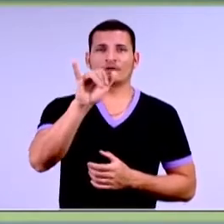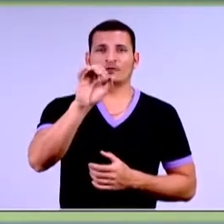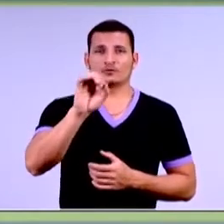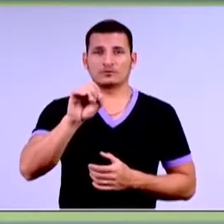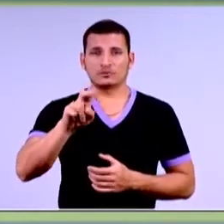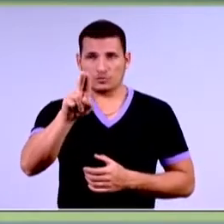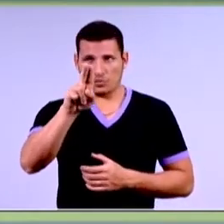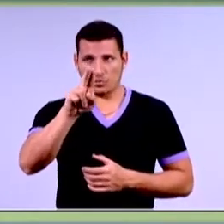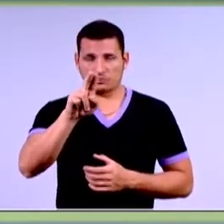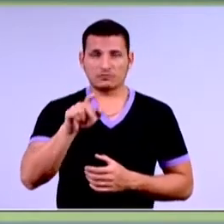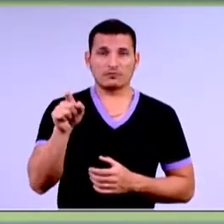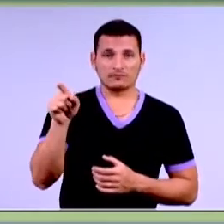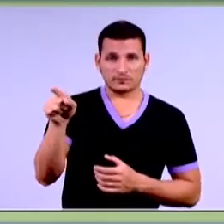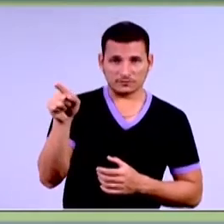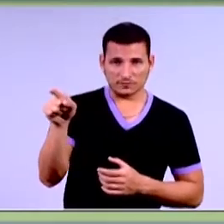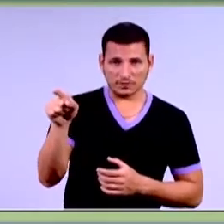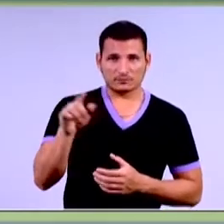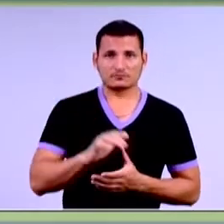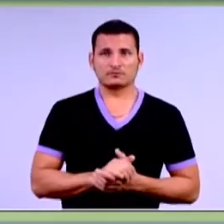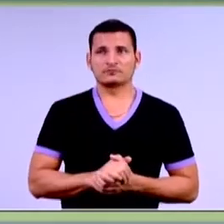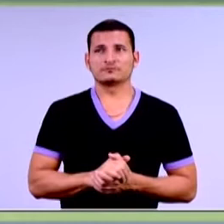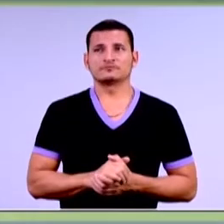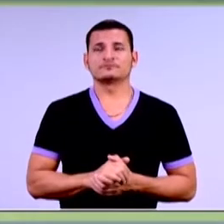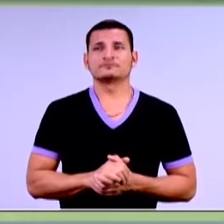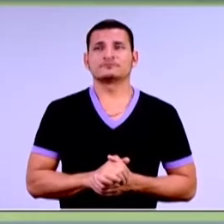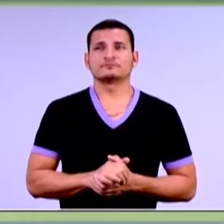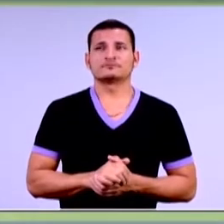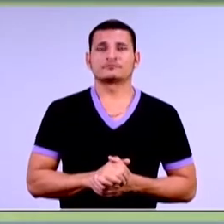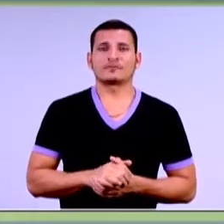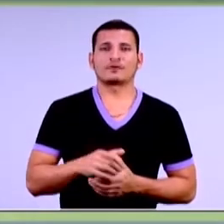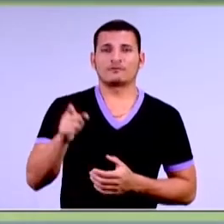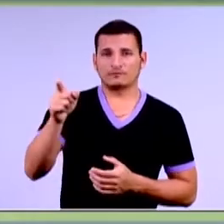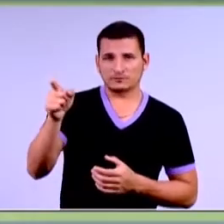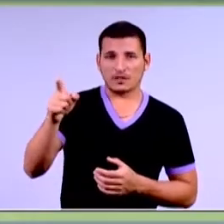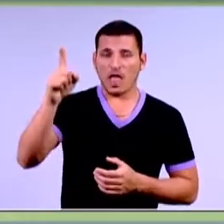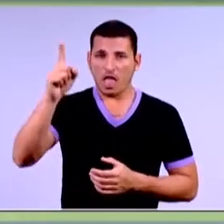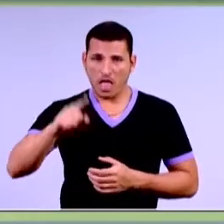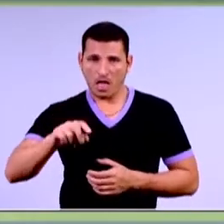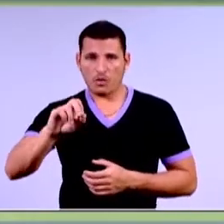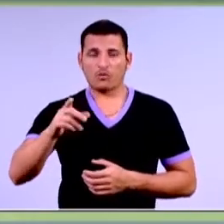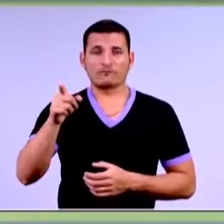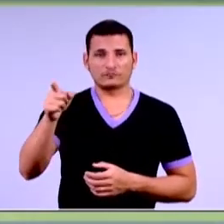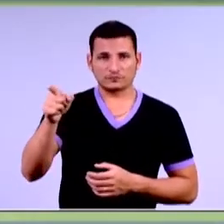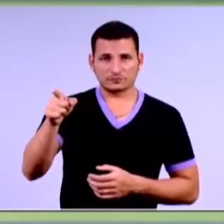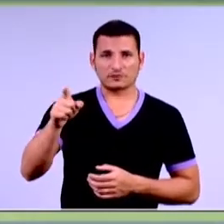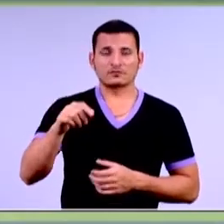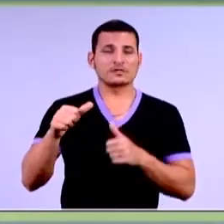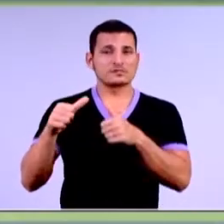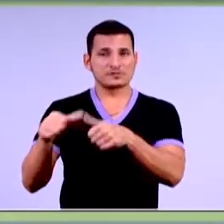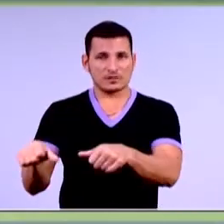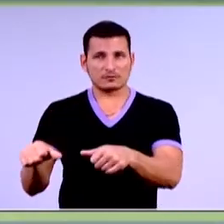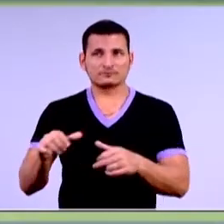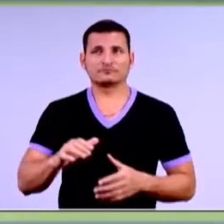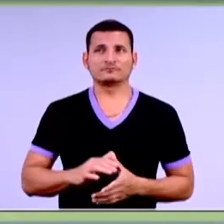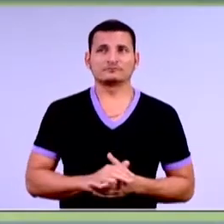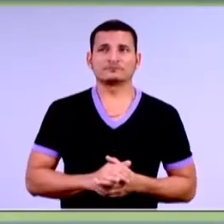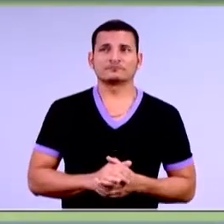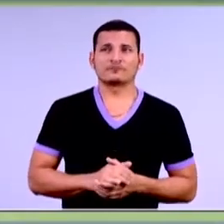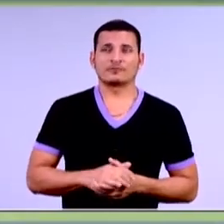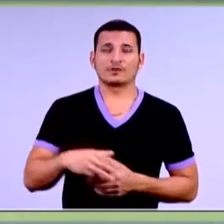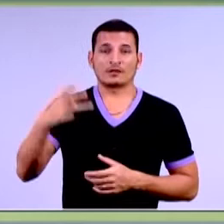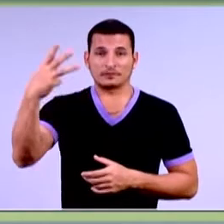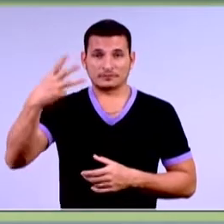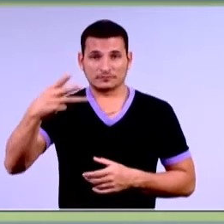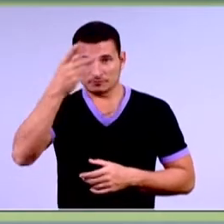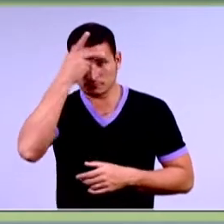o verbo to be praia vai ser a você é você está aí a terceira pessoa ela está separada